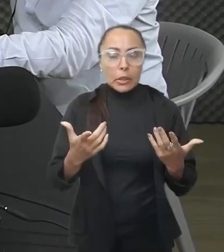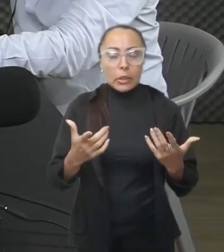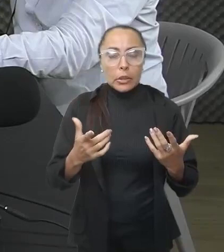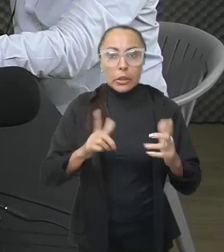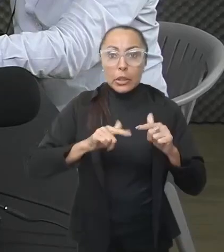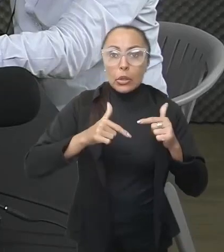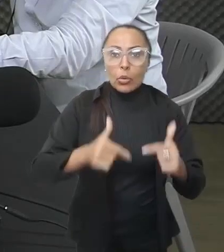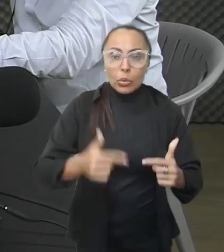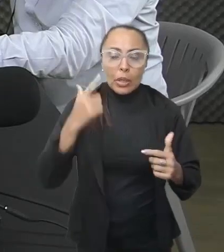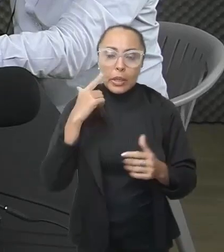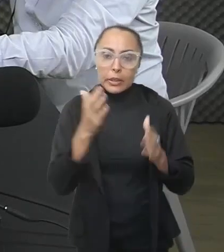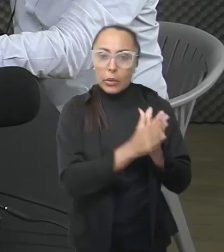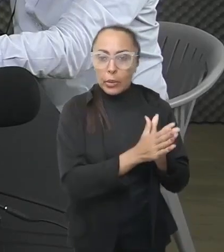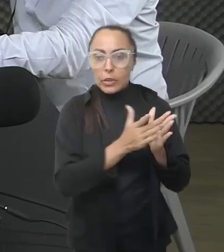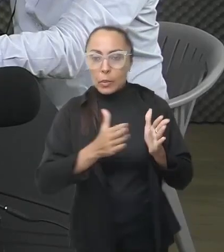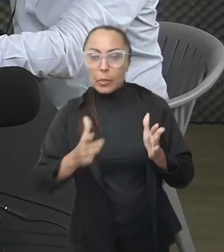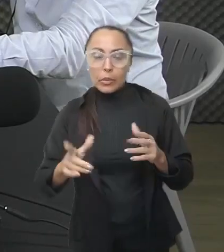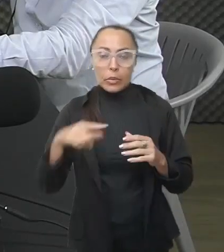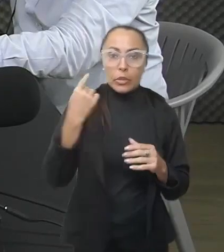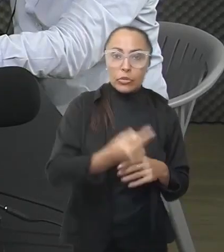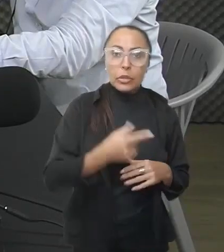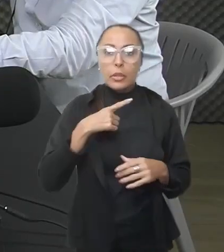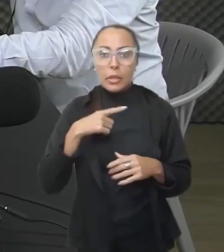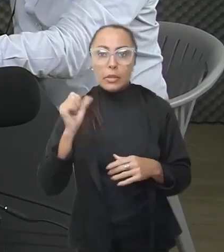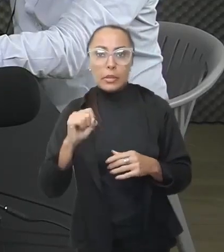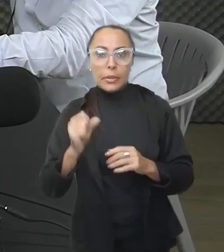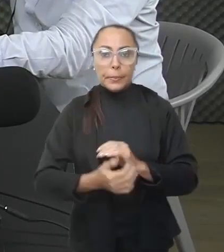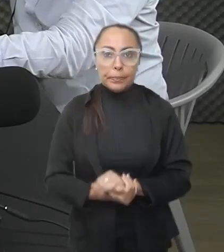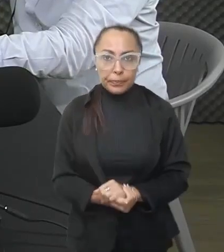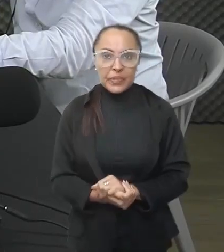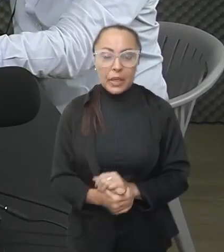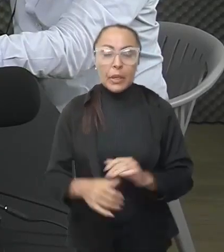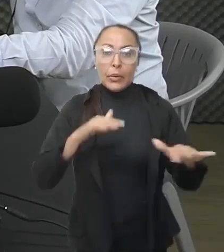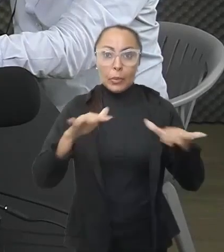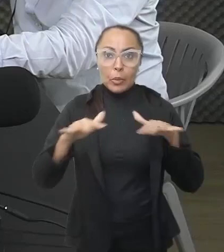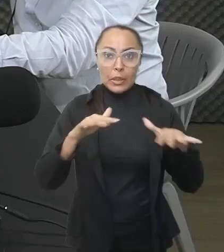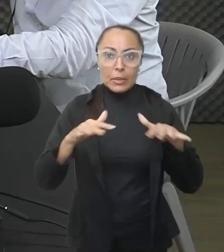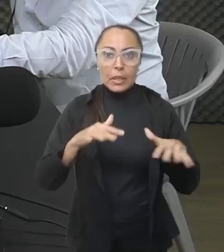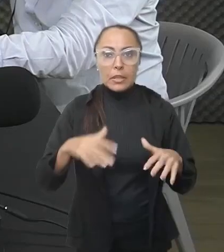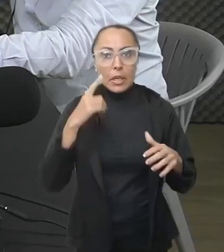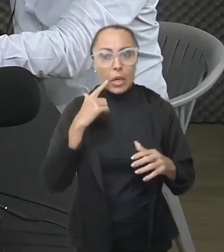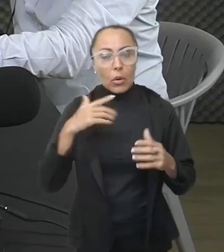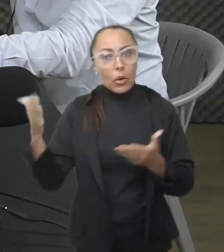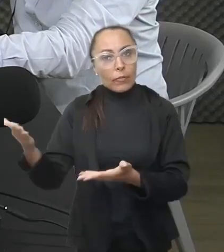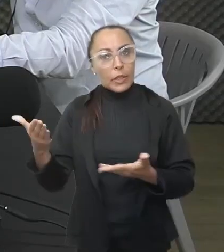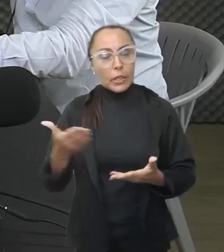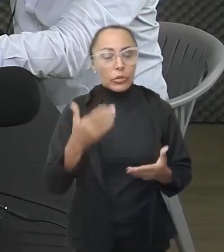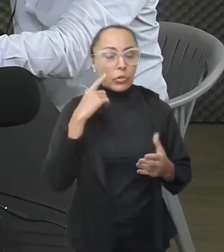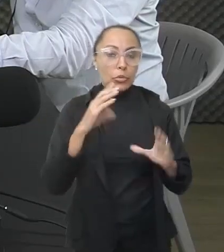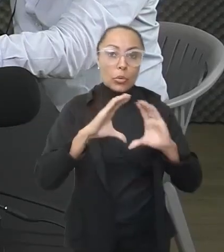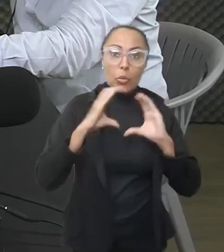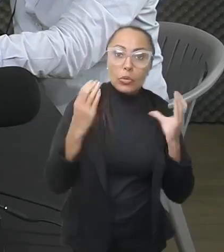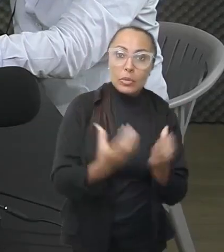que esse é o momento que a gente tem uma grande mobilização vinda dos conselhos, né,